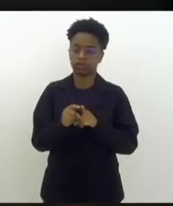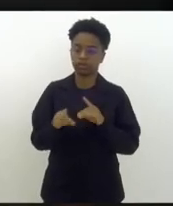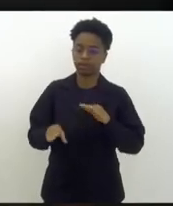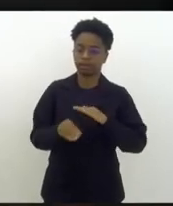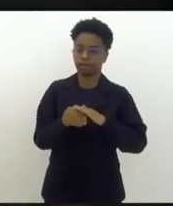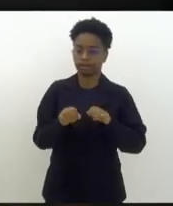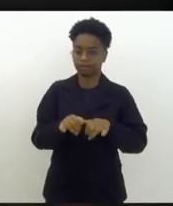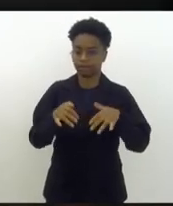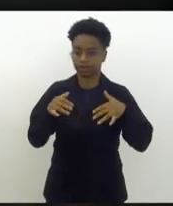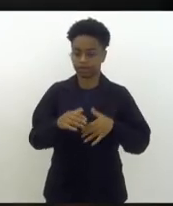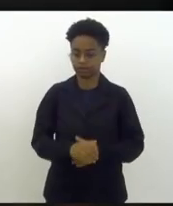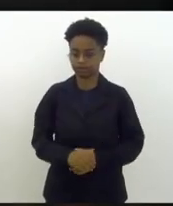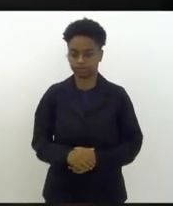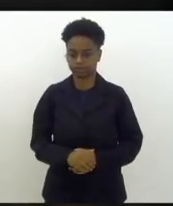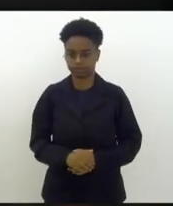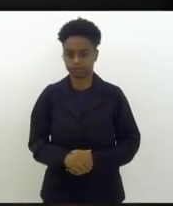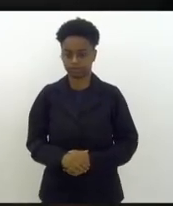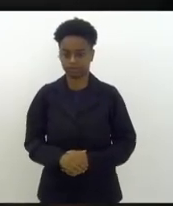emendas de plenário